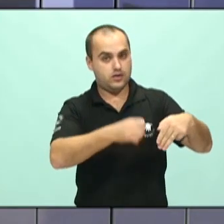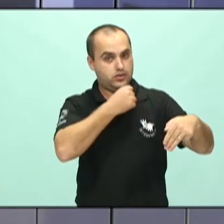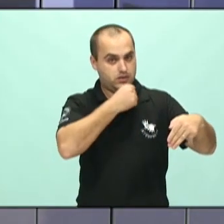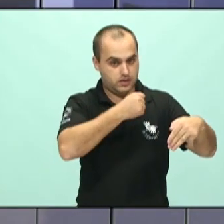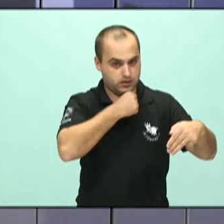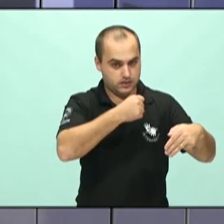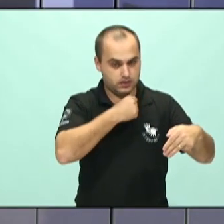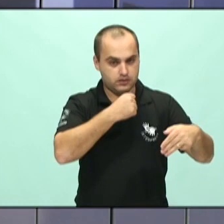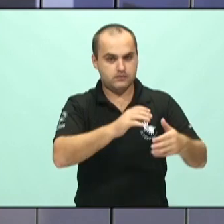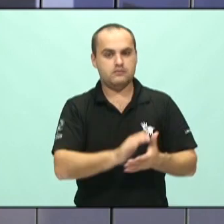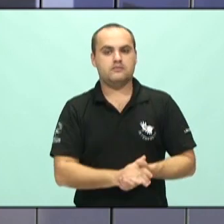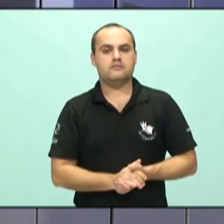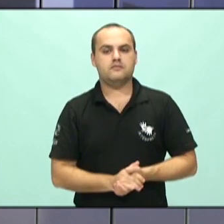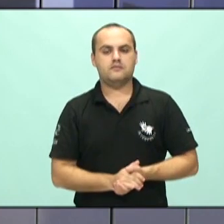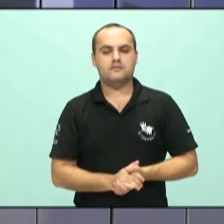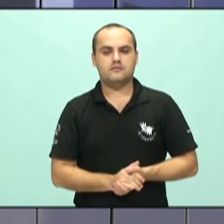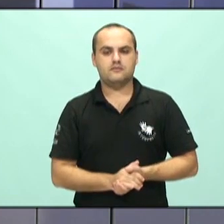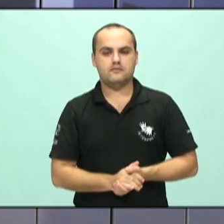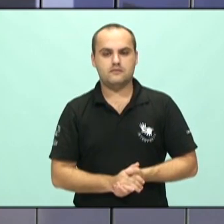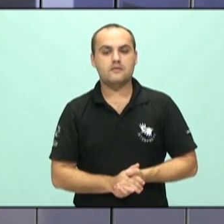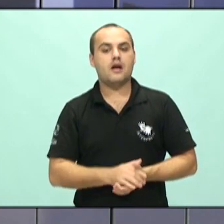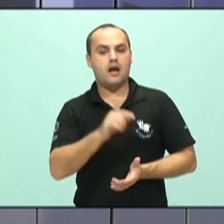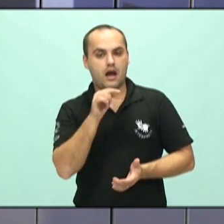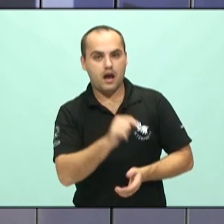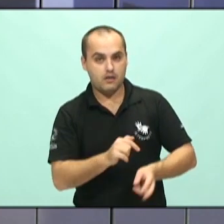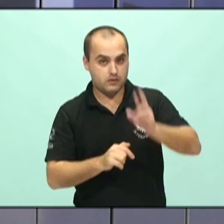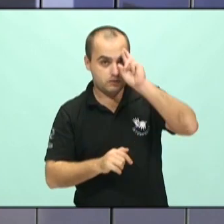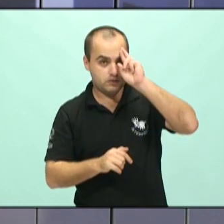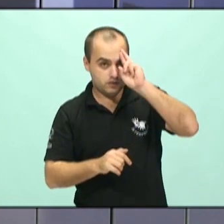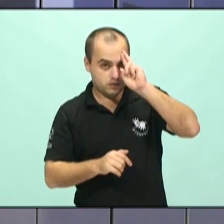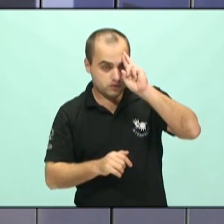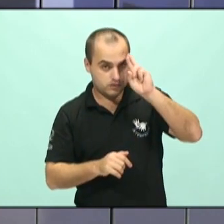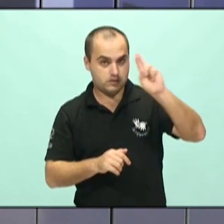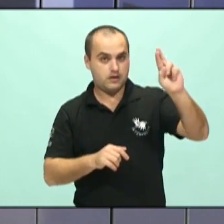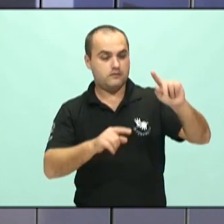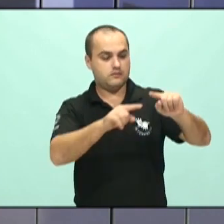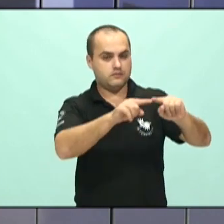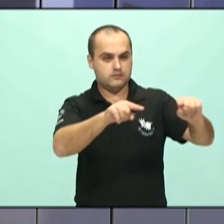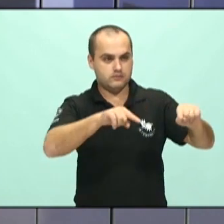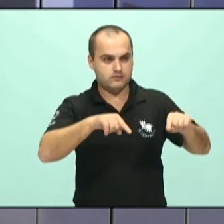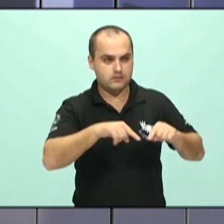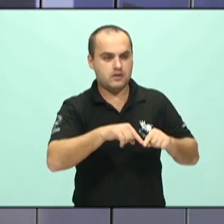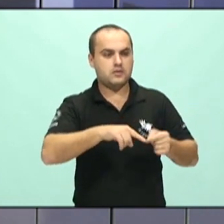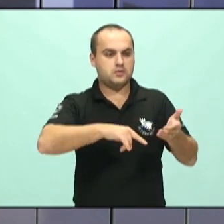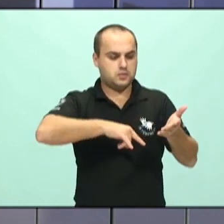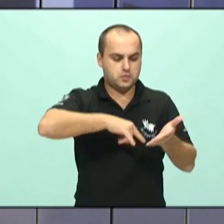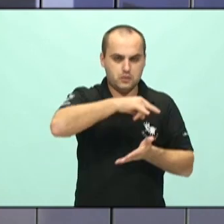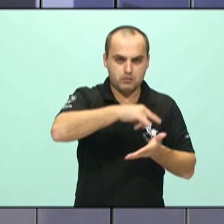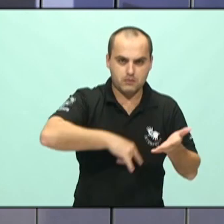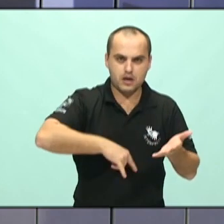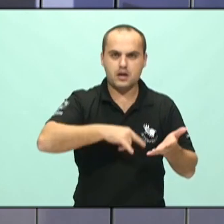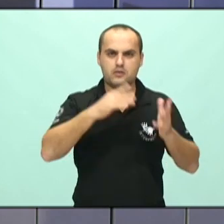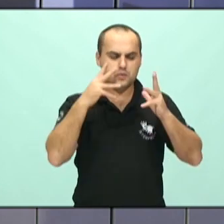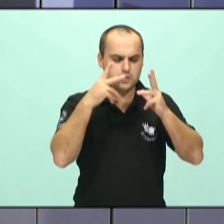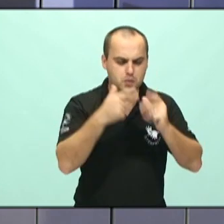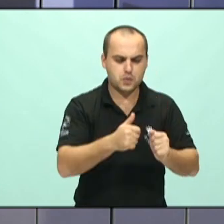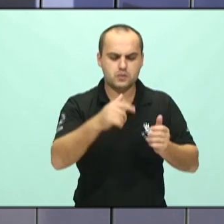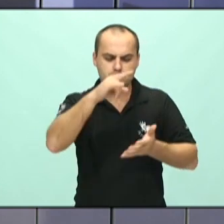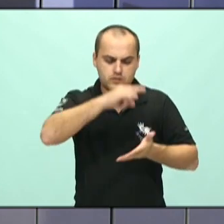jornalista, é o meu chefe de gabinete, cuida de toda a administração do gabinete, toda a documentação passa pela revisão